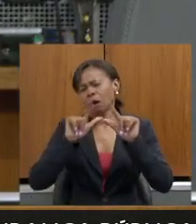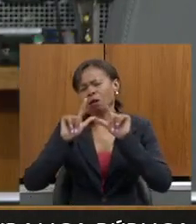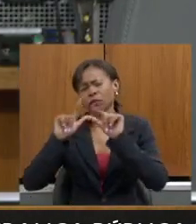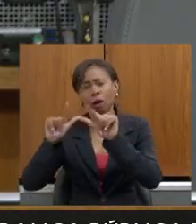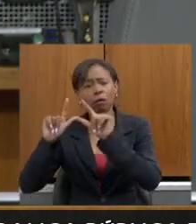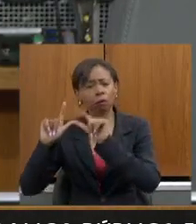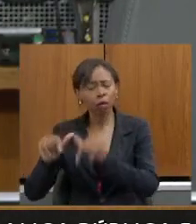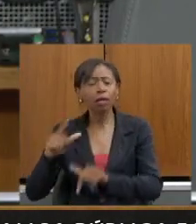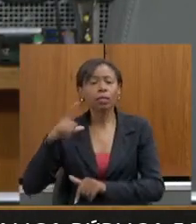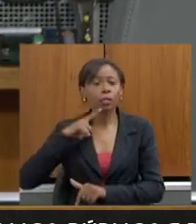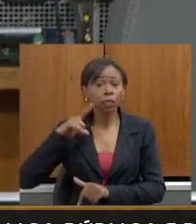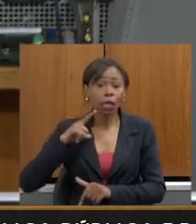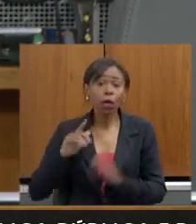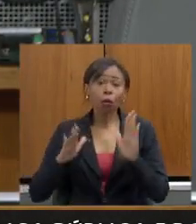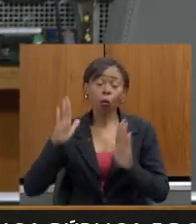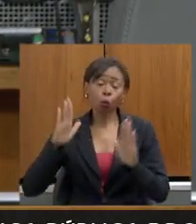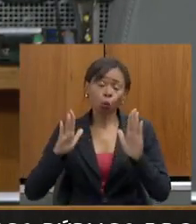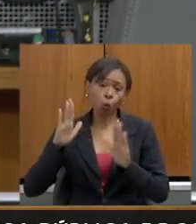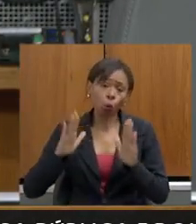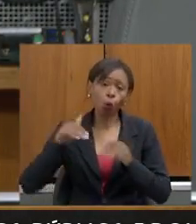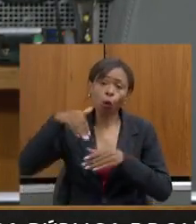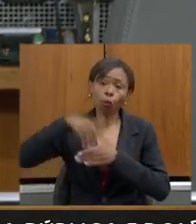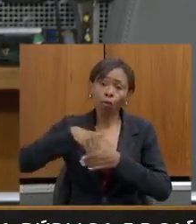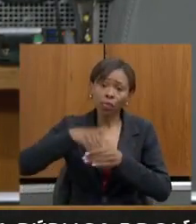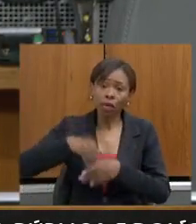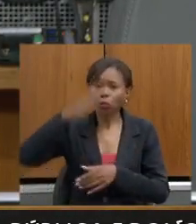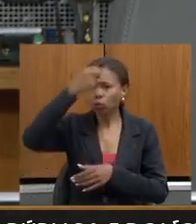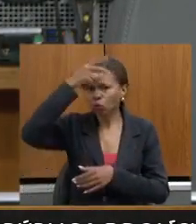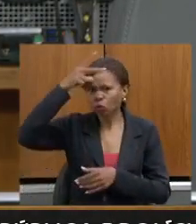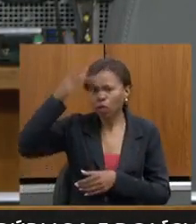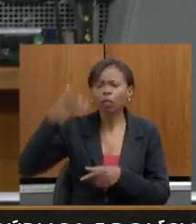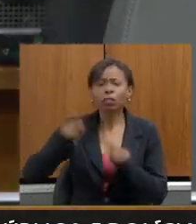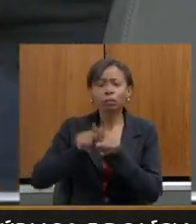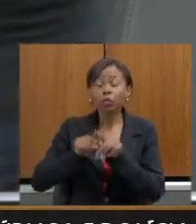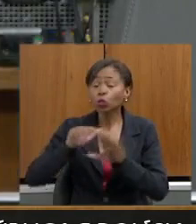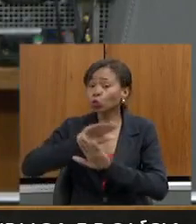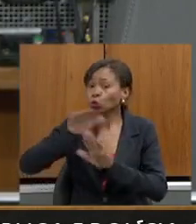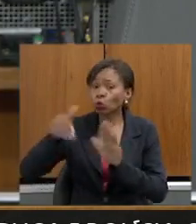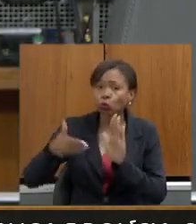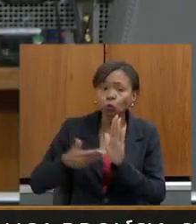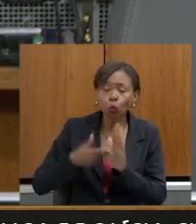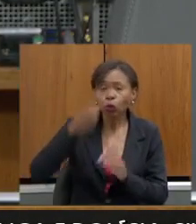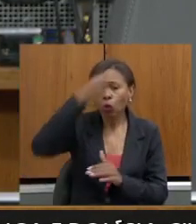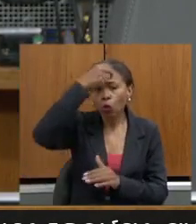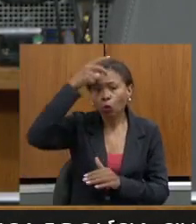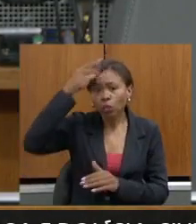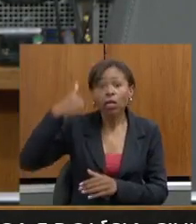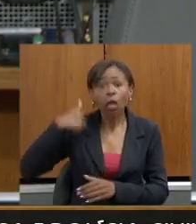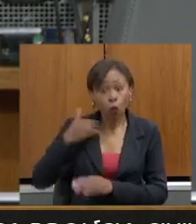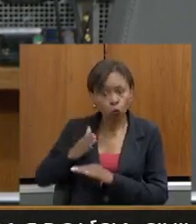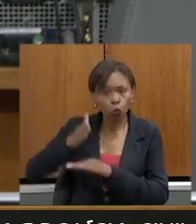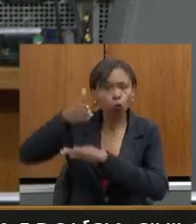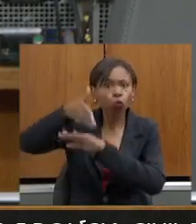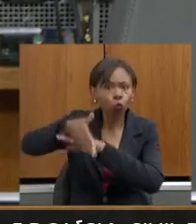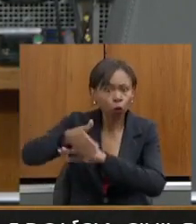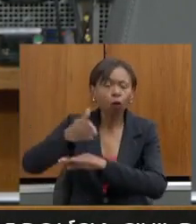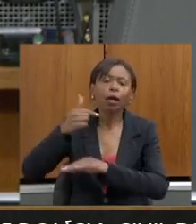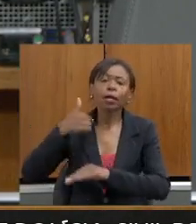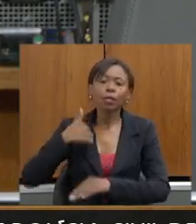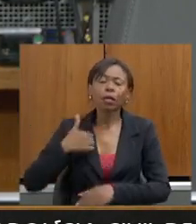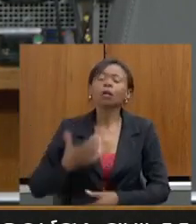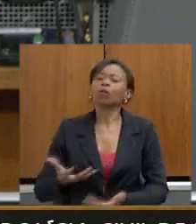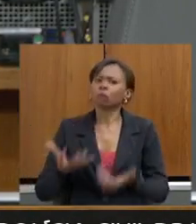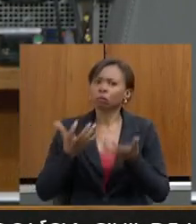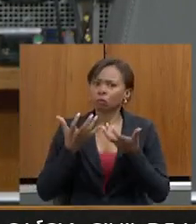muito municipalista também e todos o tipos que eu passo eu faço questão